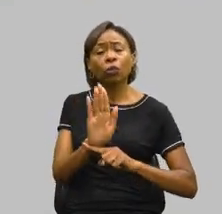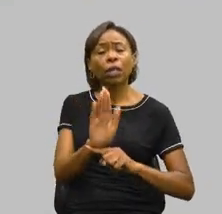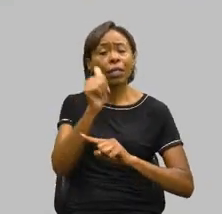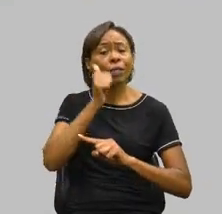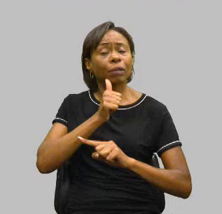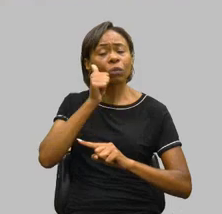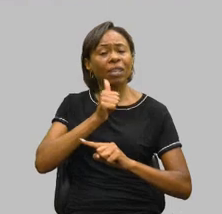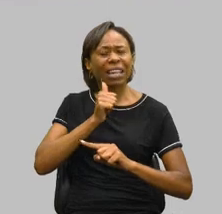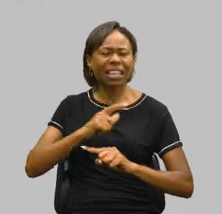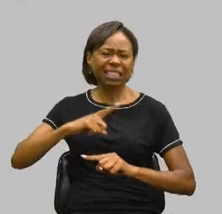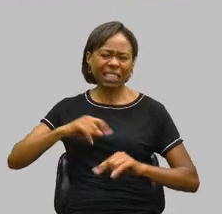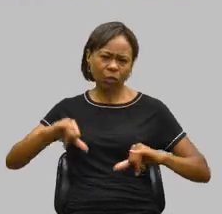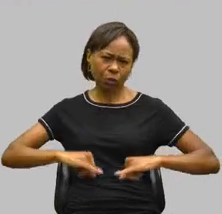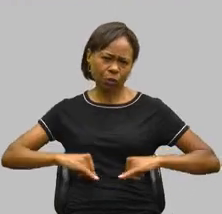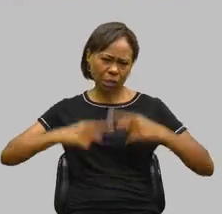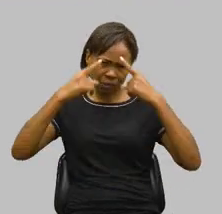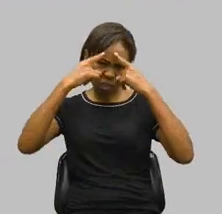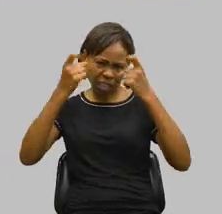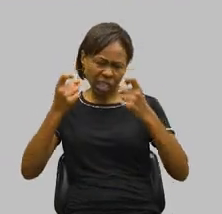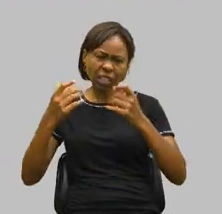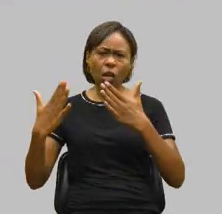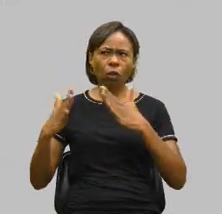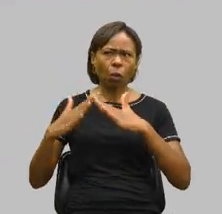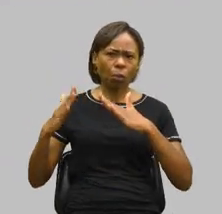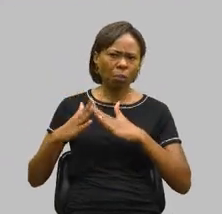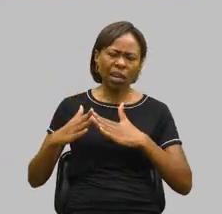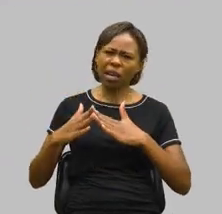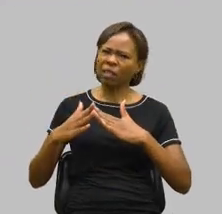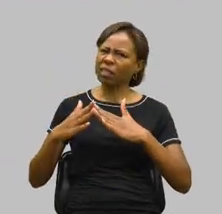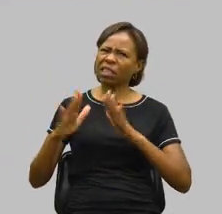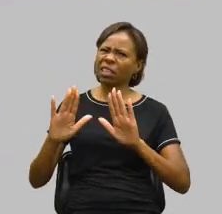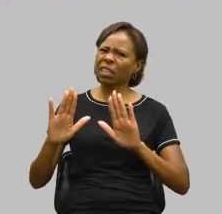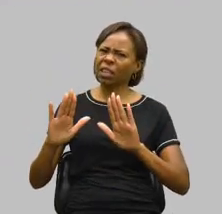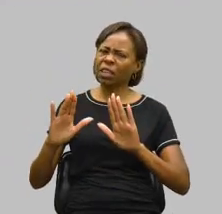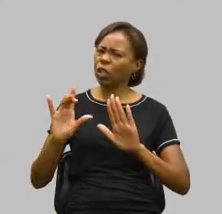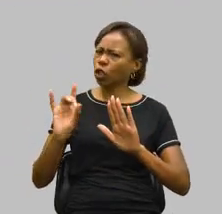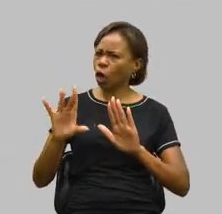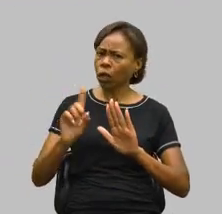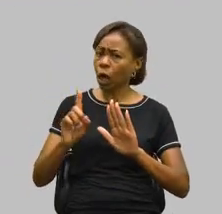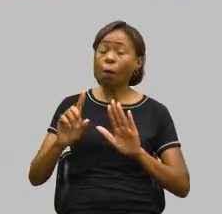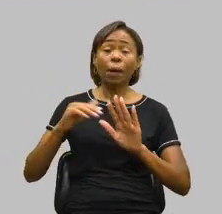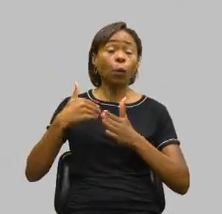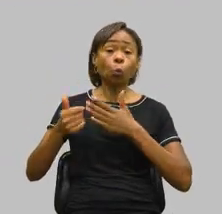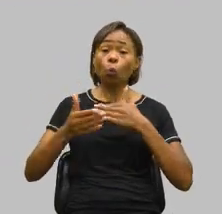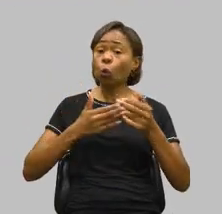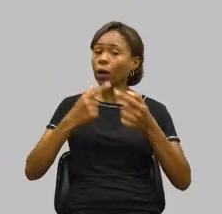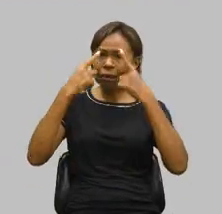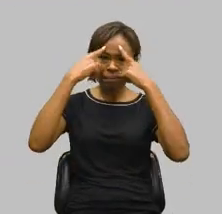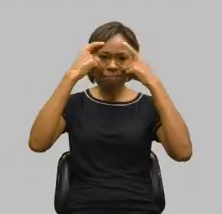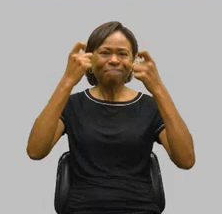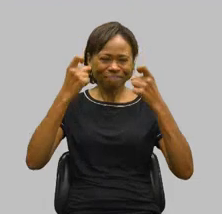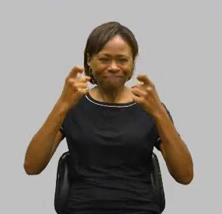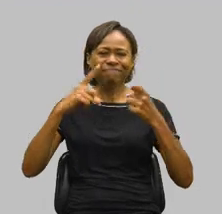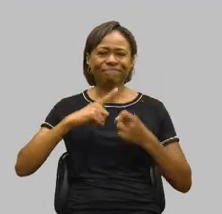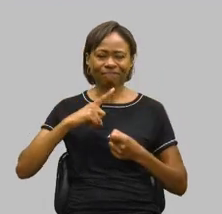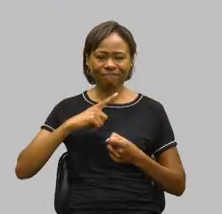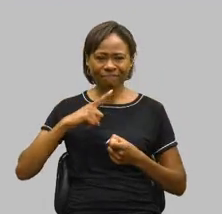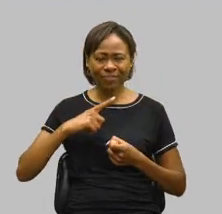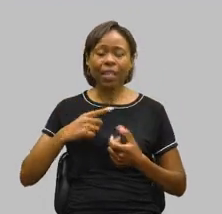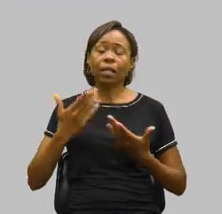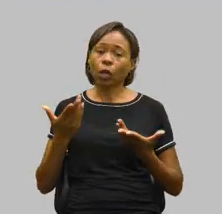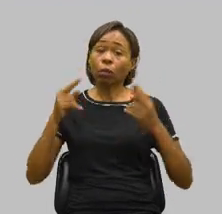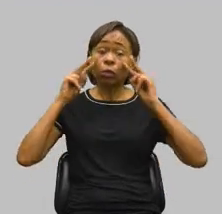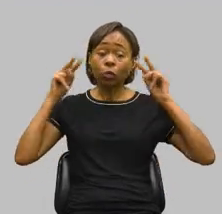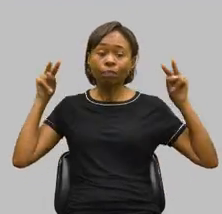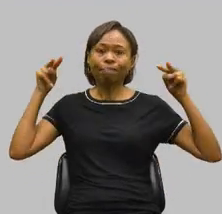tô falando de violência eh doméstica não tô falando de todos os tipos de violência que são necessários eu acho que a gente precisa de ter um olhar